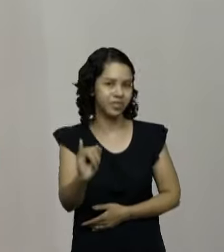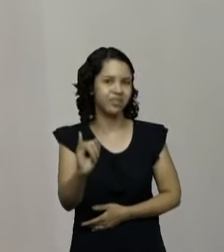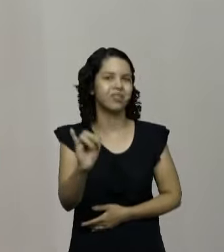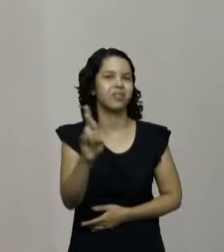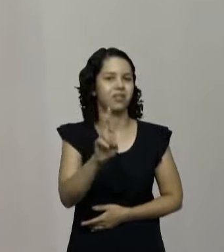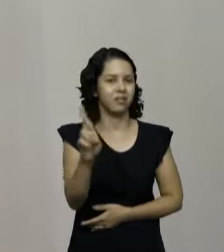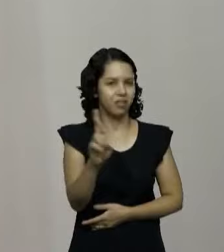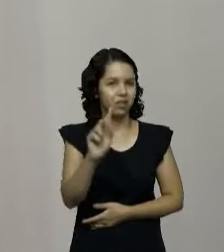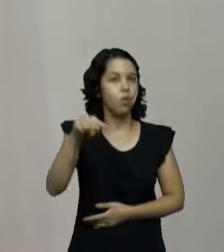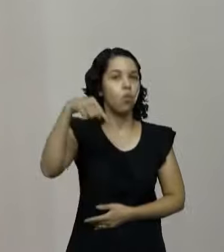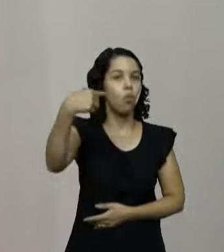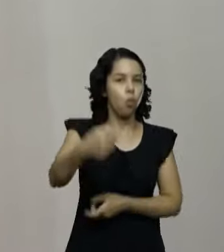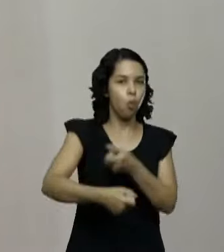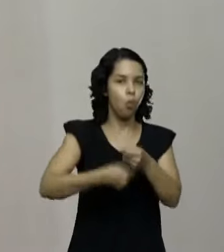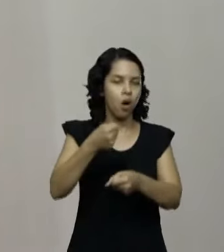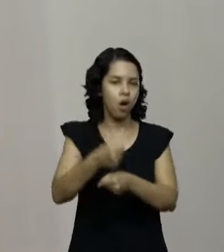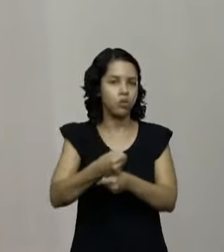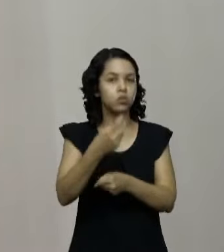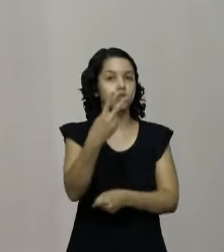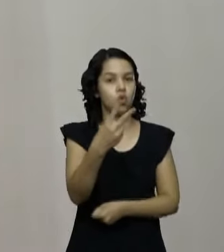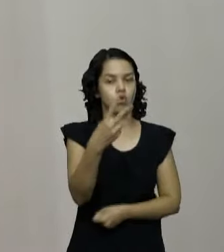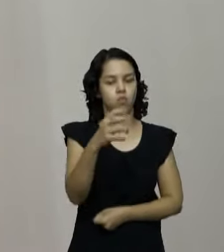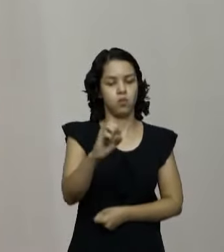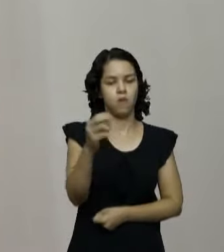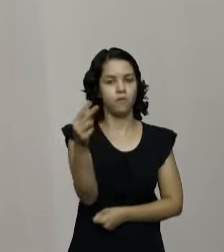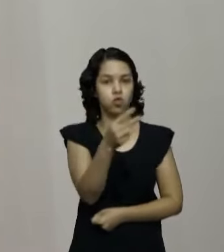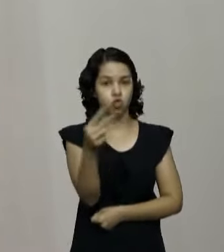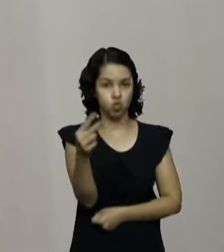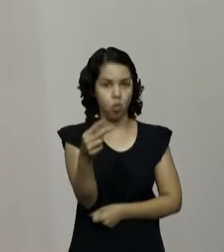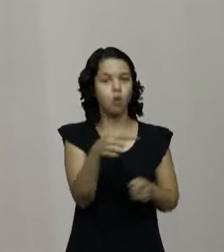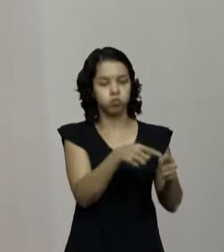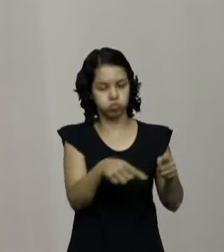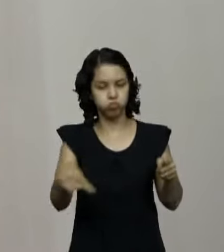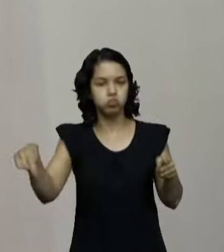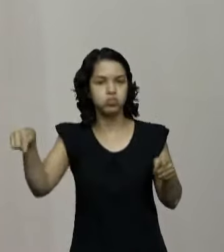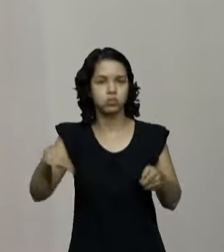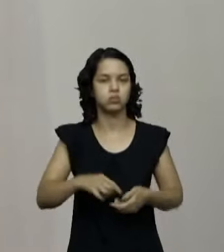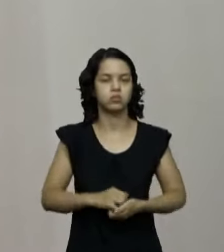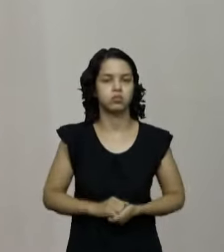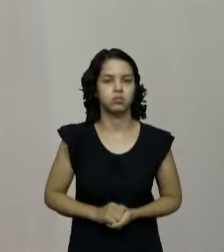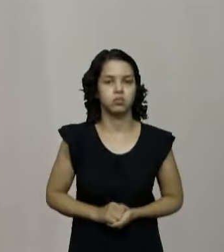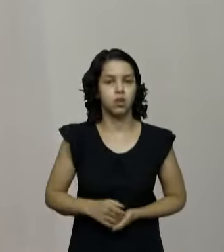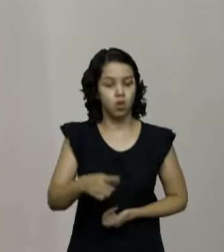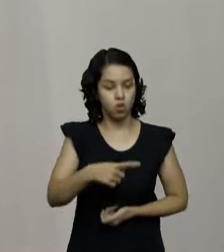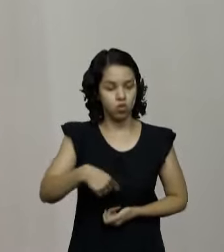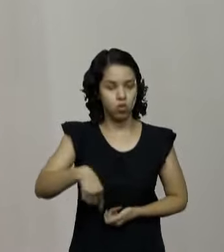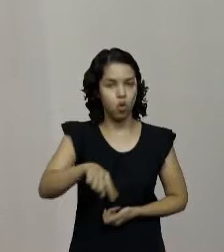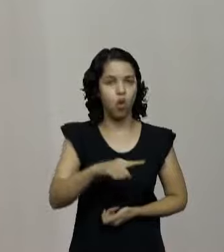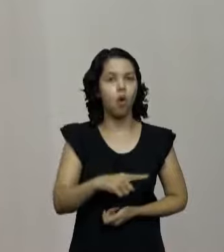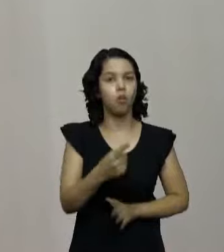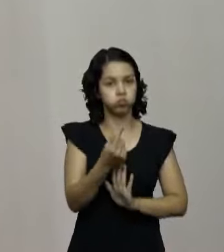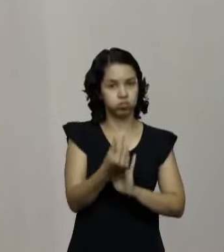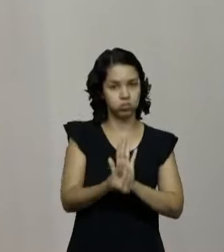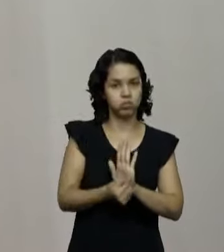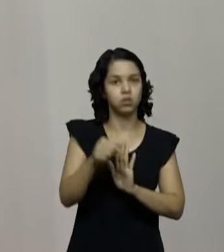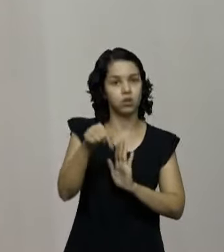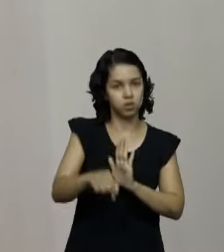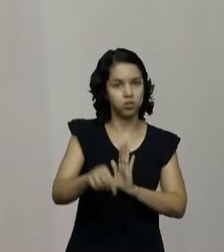de 2022. Essa é a nossa receita prevista para o Estado de Santa